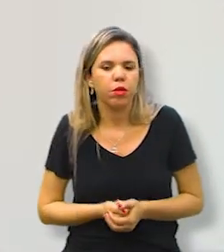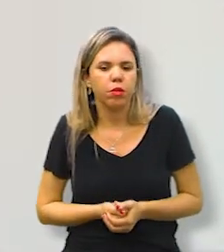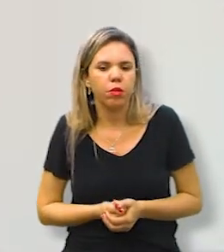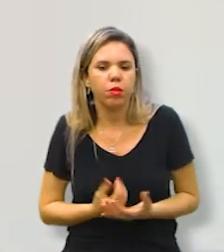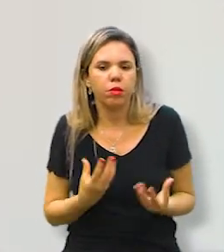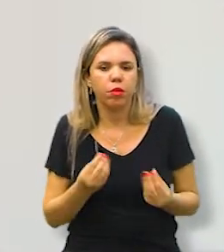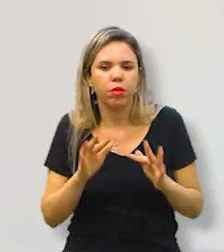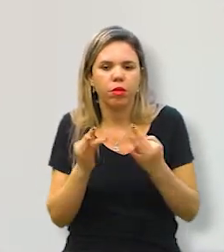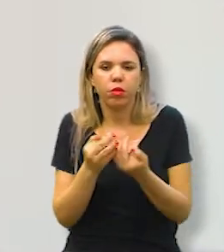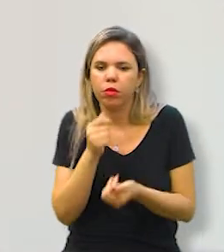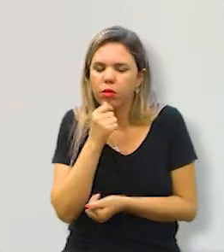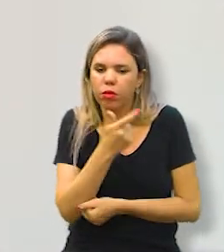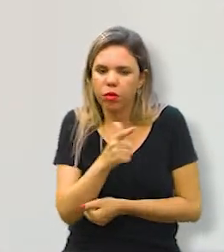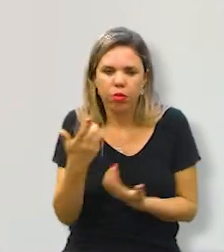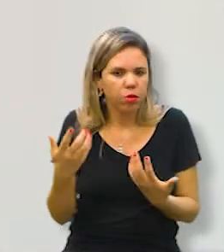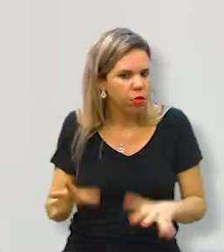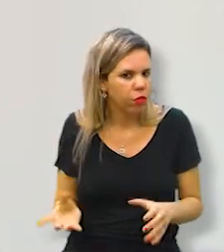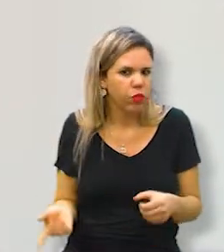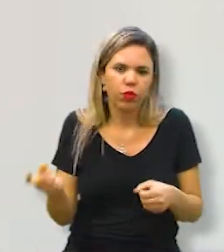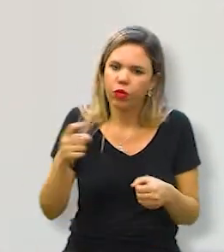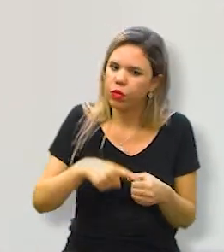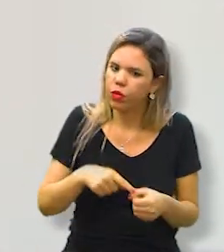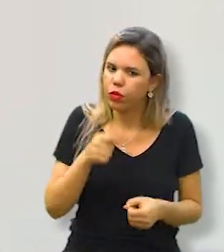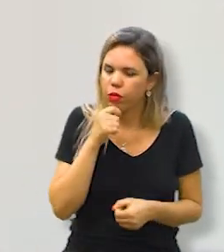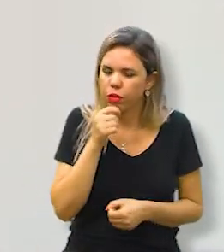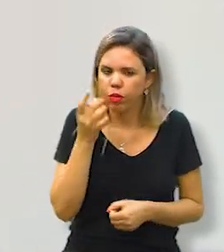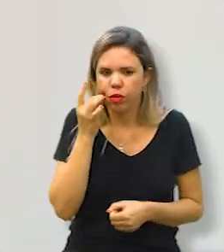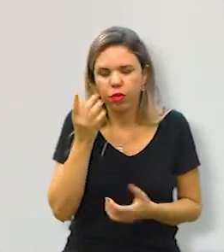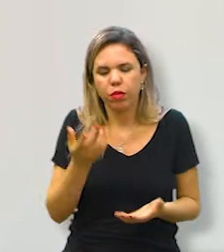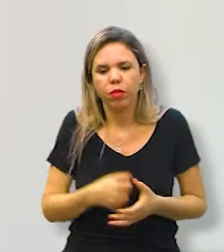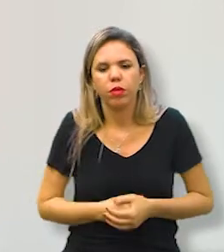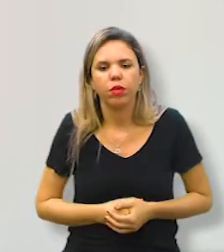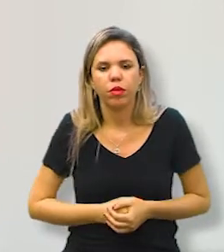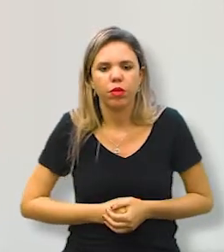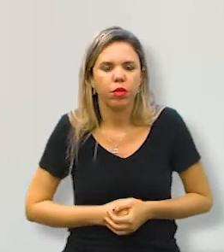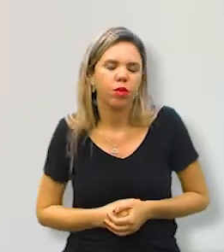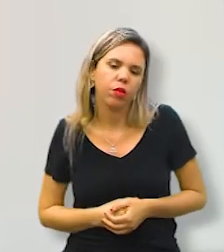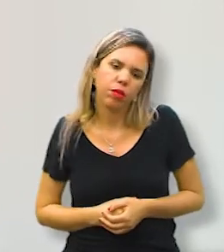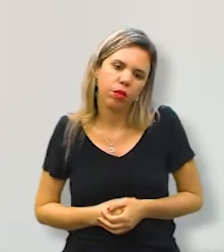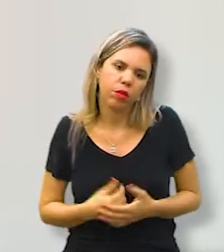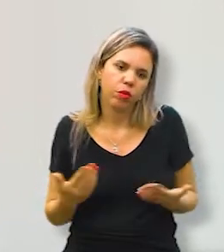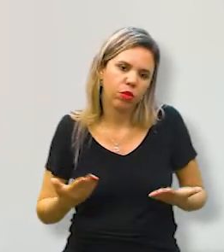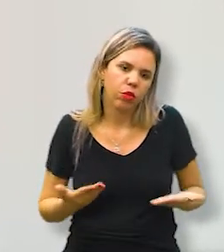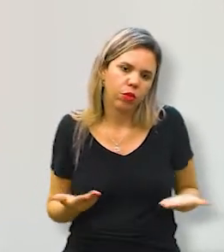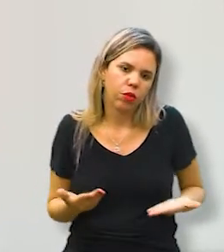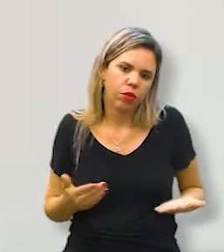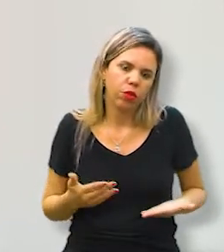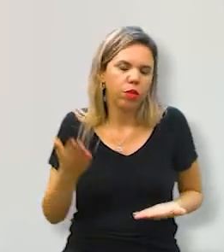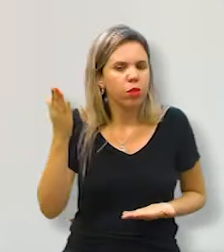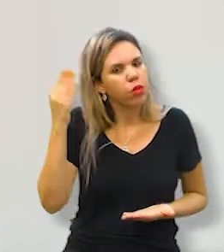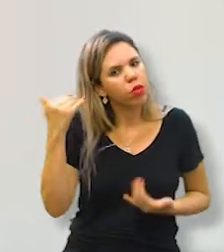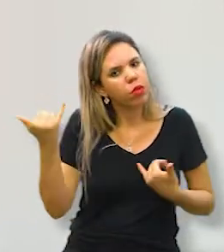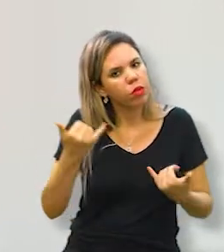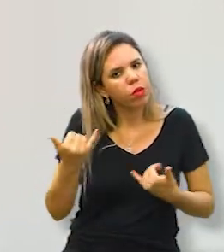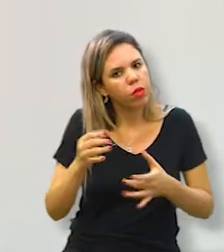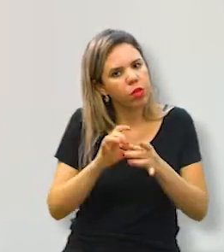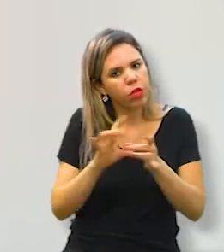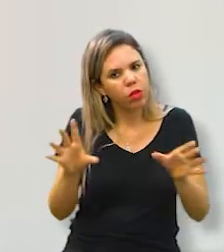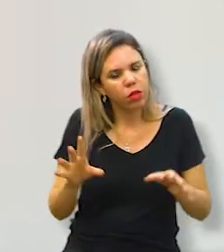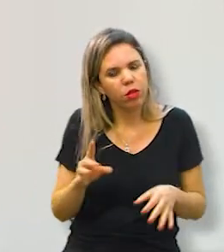muitos pais ainda não quiseram retornar. A partir de hoje está liberado. Agora, estou sabendo que foi